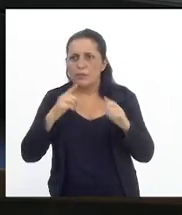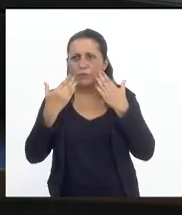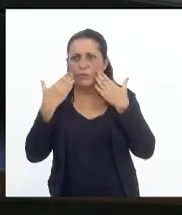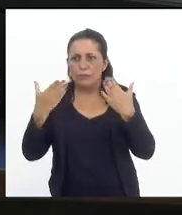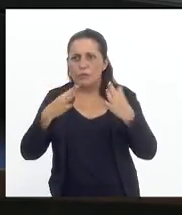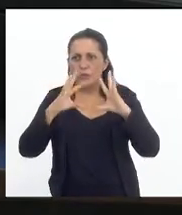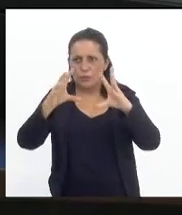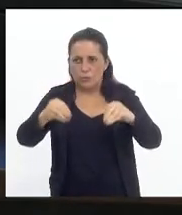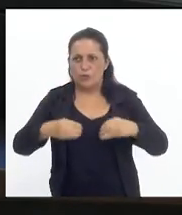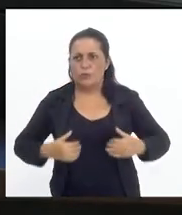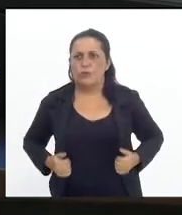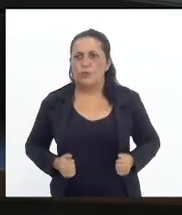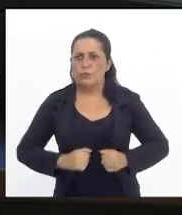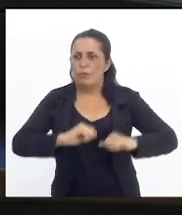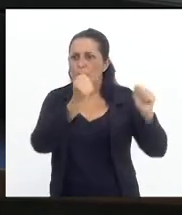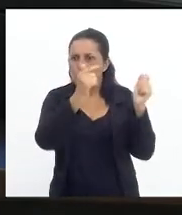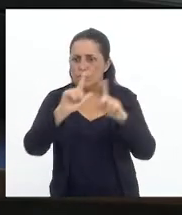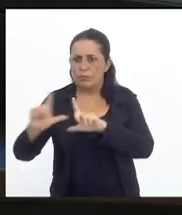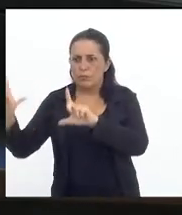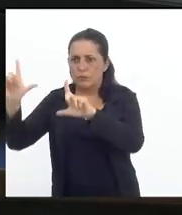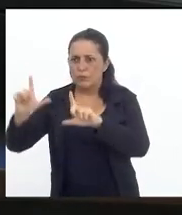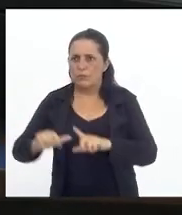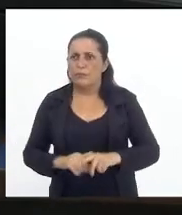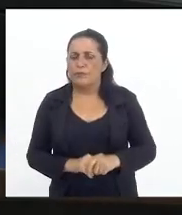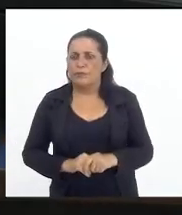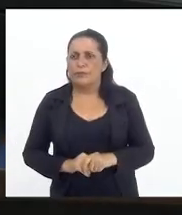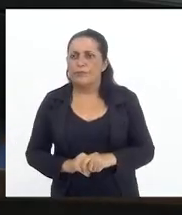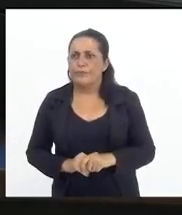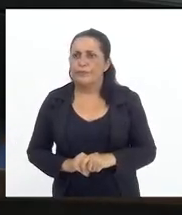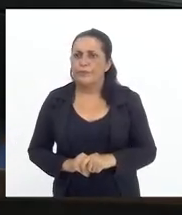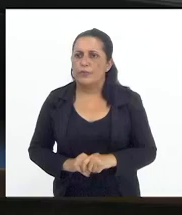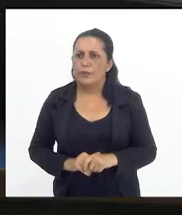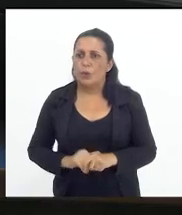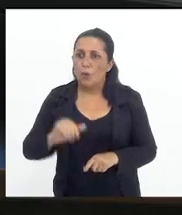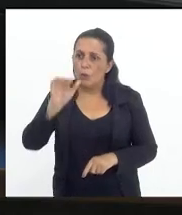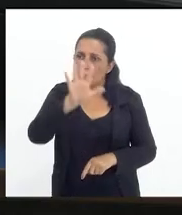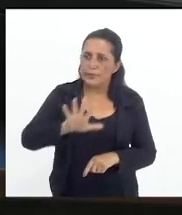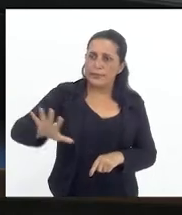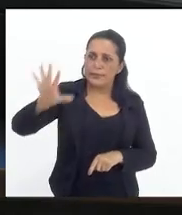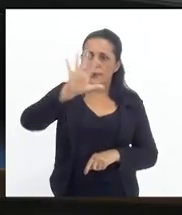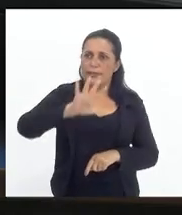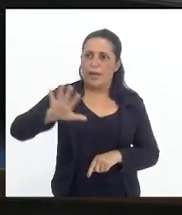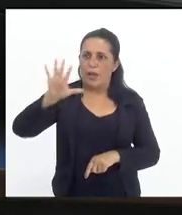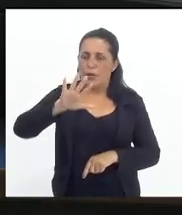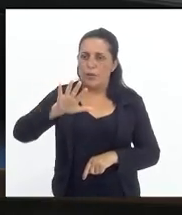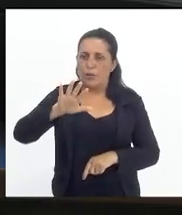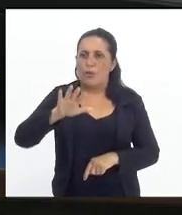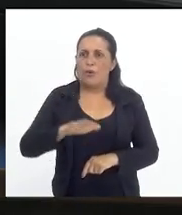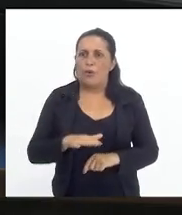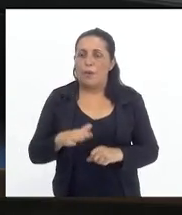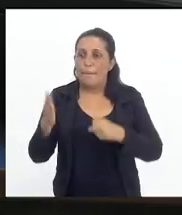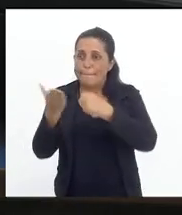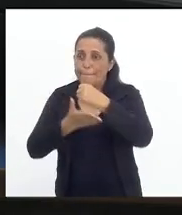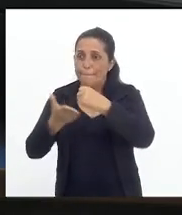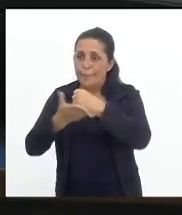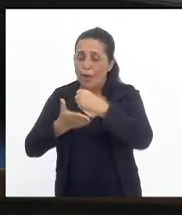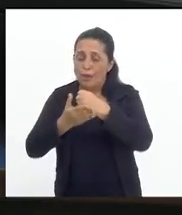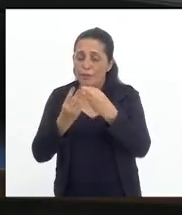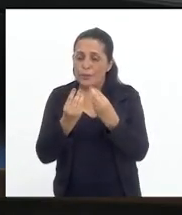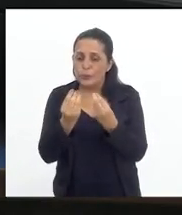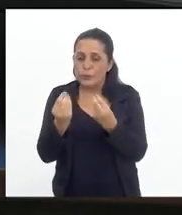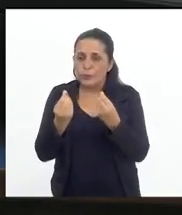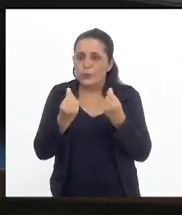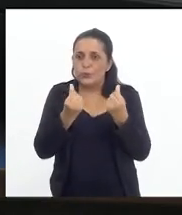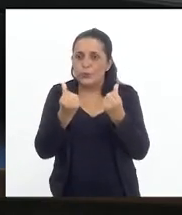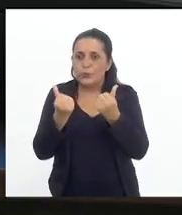passar é bom o cenário Buzz é o cenário mais delicado